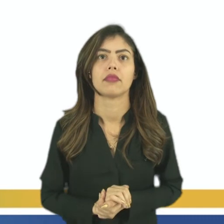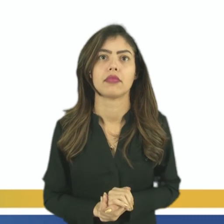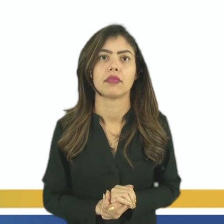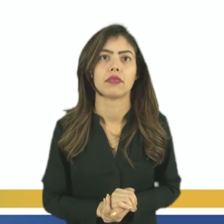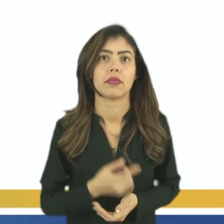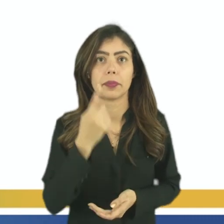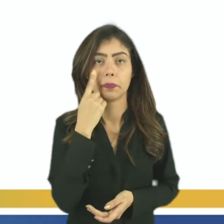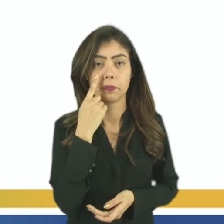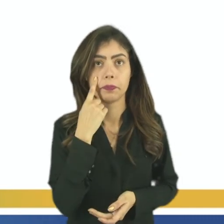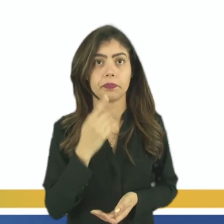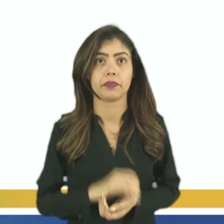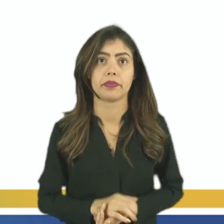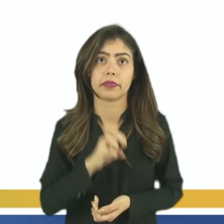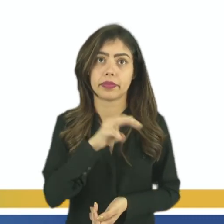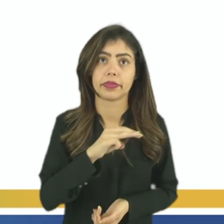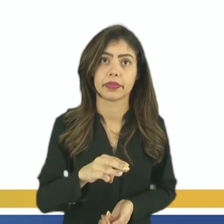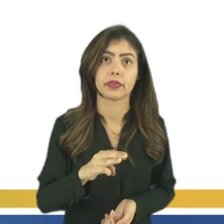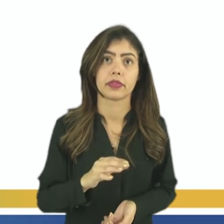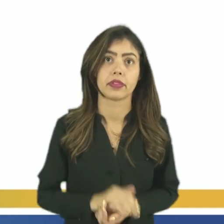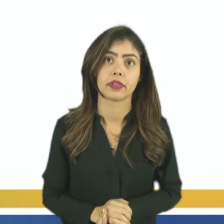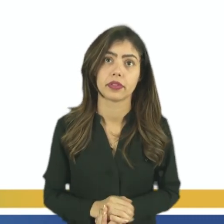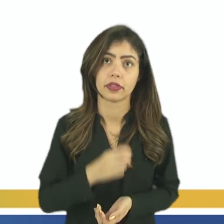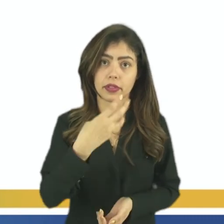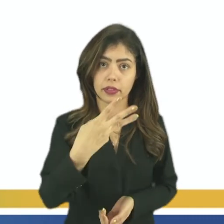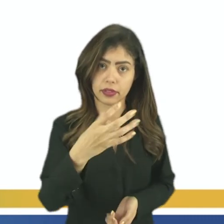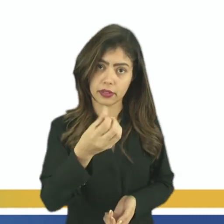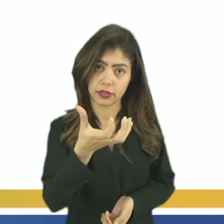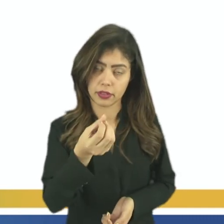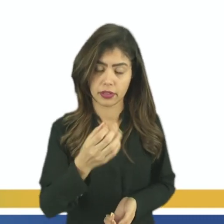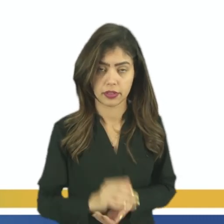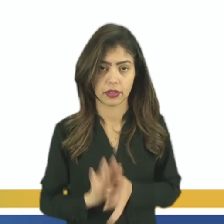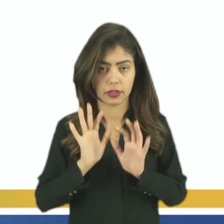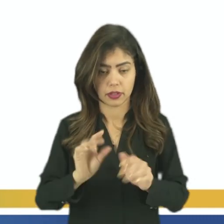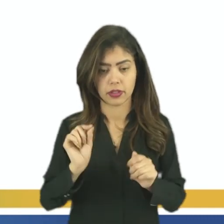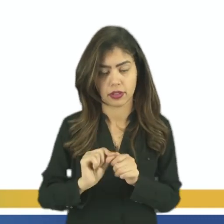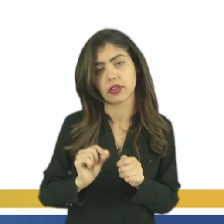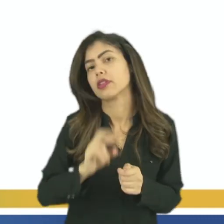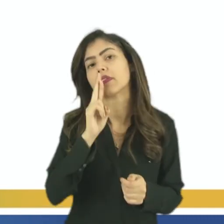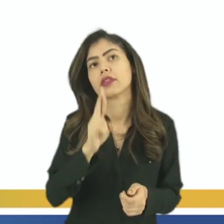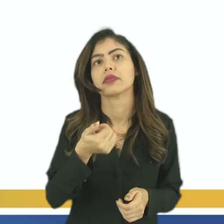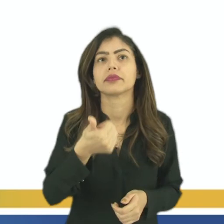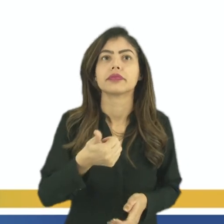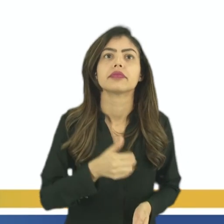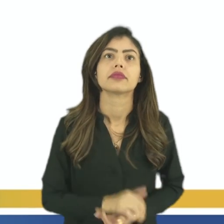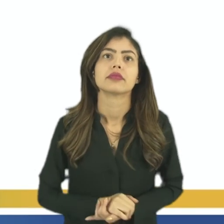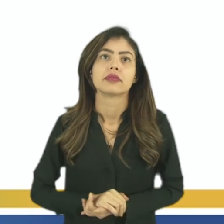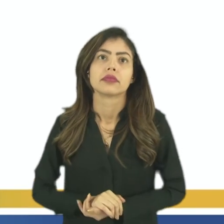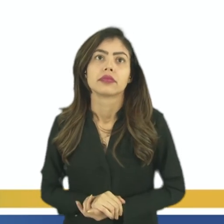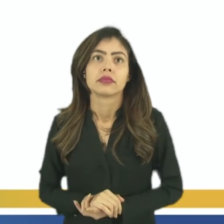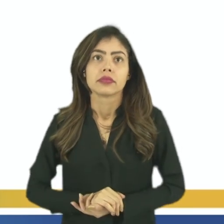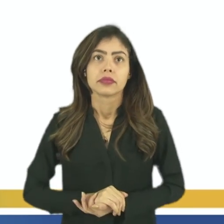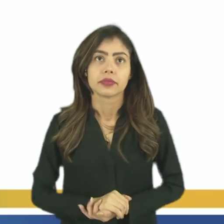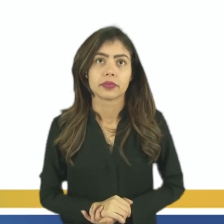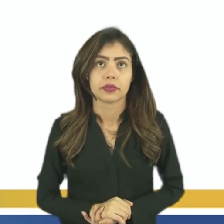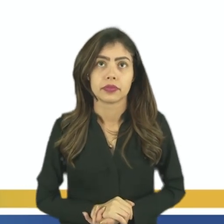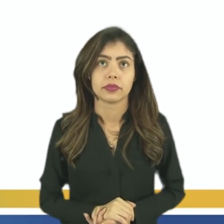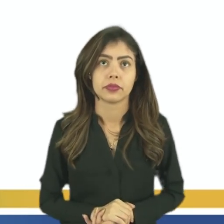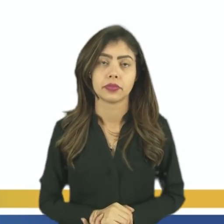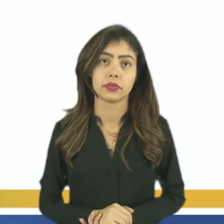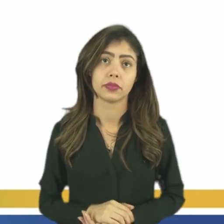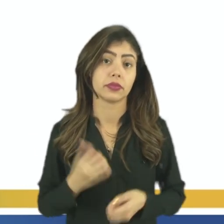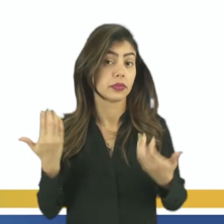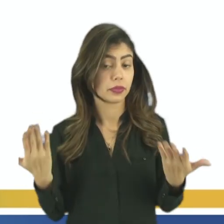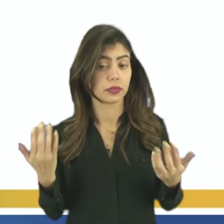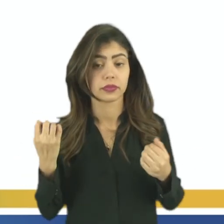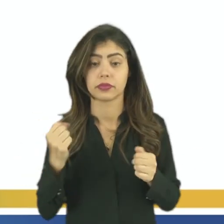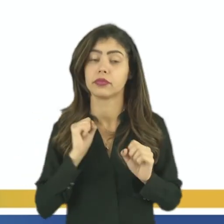vou já até adiantar para você o mc aí seria 360 fica à vontade para fazer suas pontinhas tá bom então vou